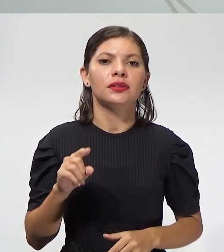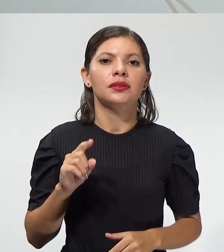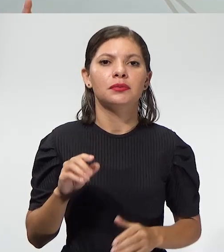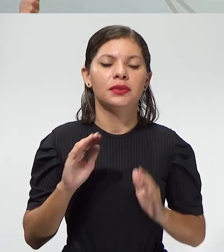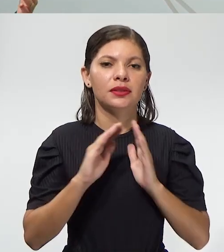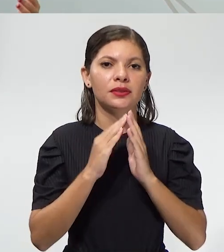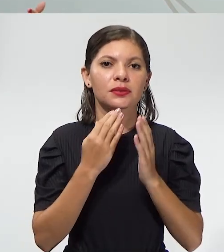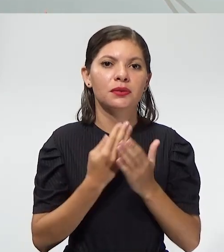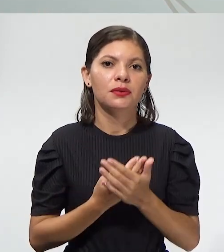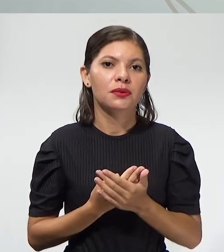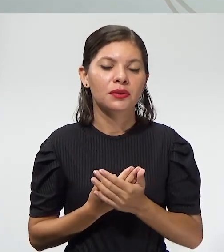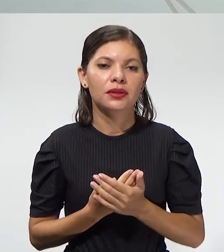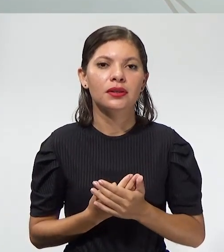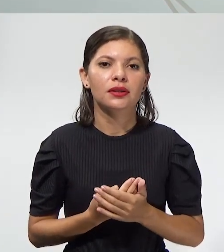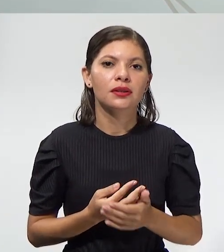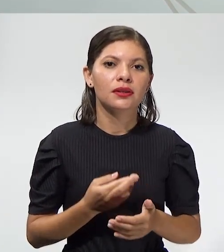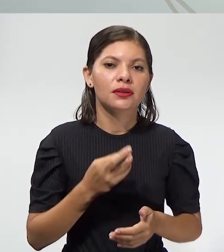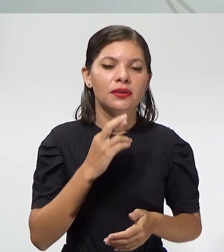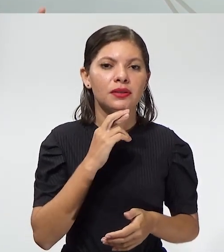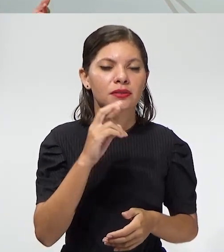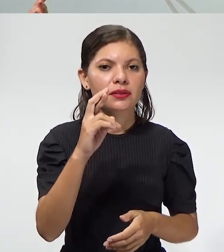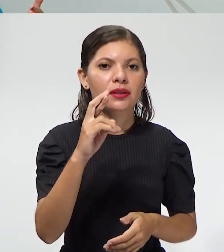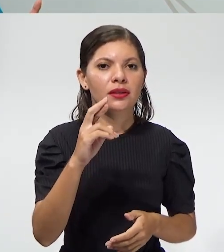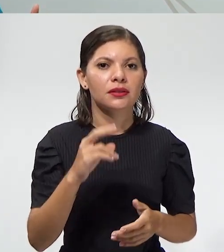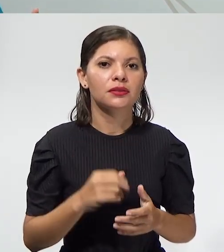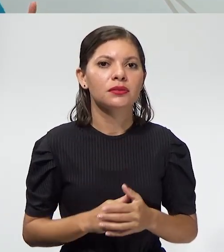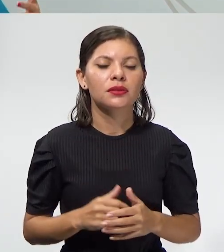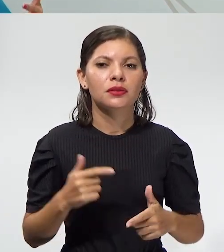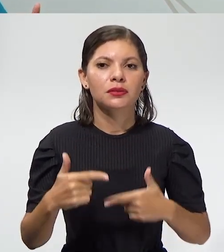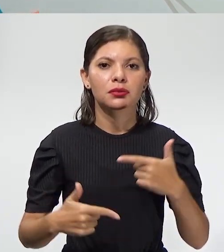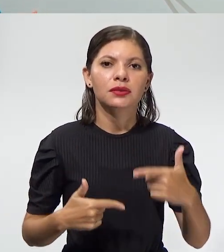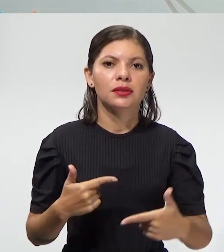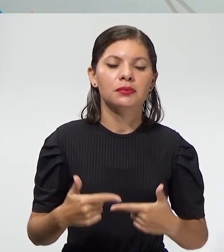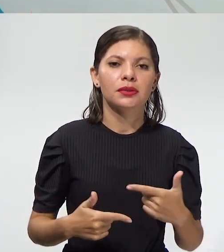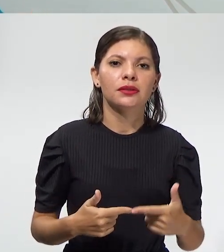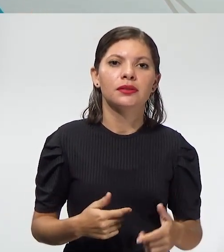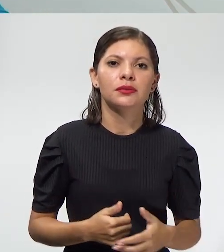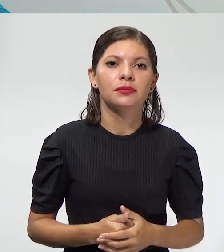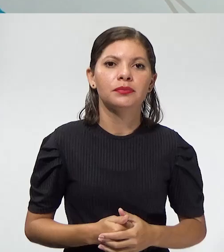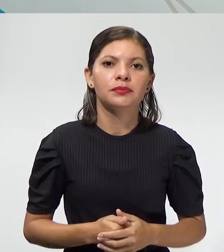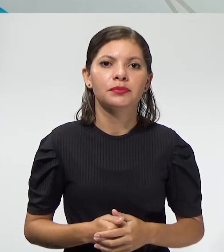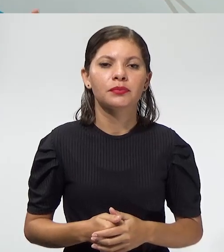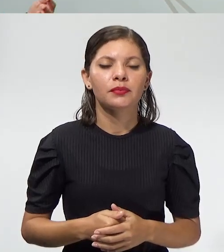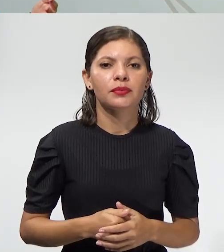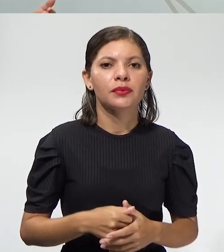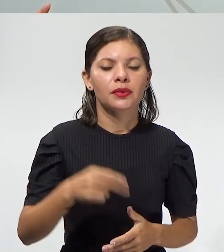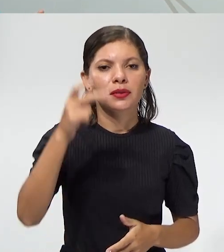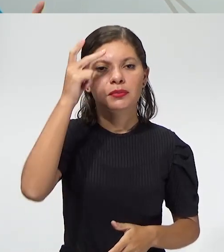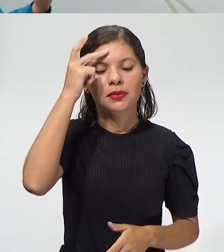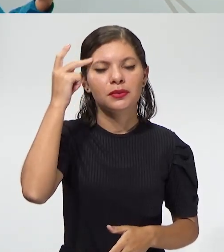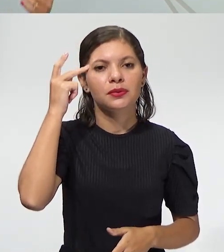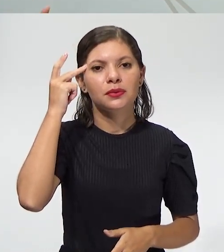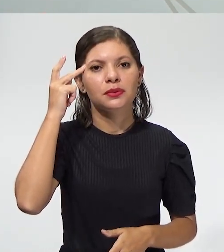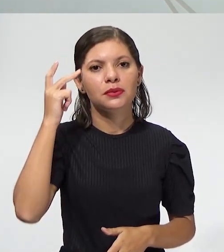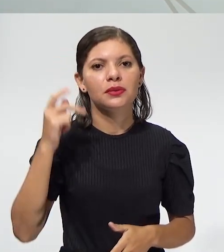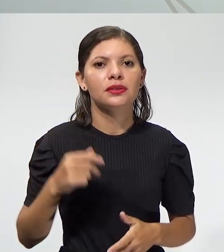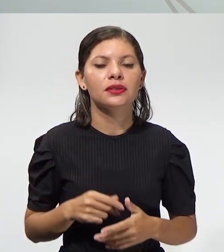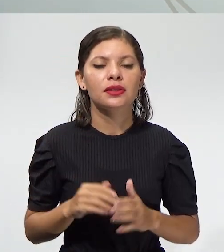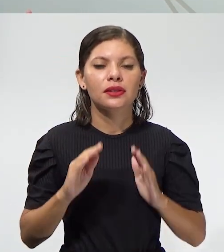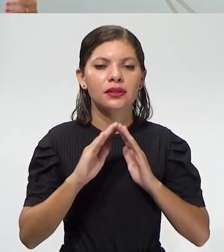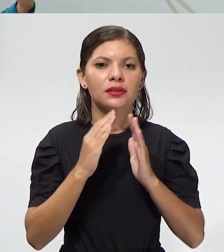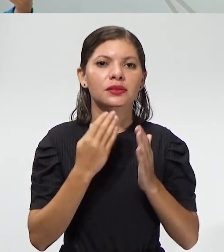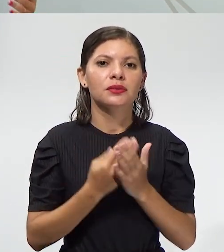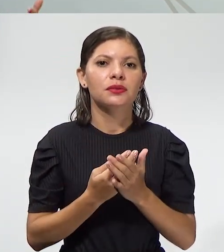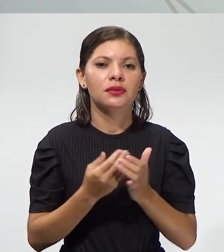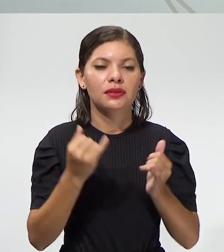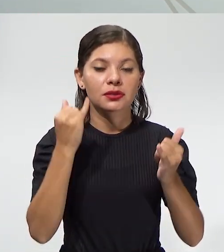para a escola o resultado desses trabalhos e, ao mesmo tempo, as pessoas que estão lá na escola vão devolver para